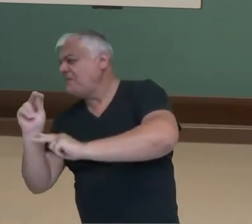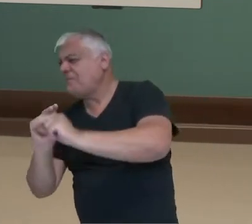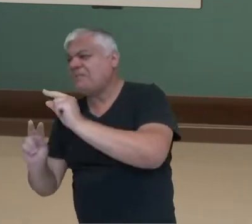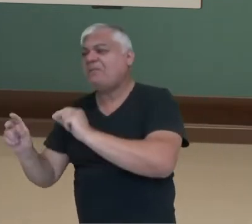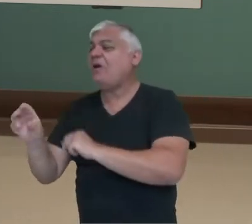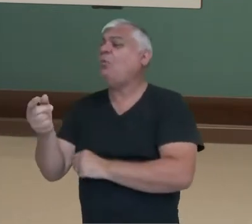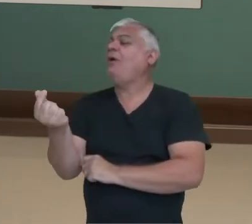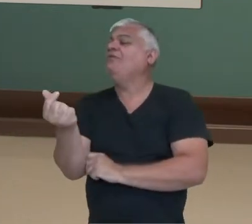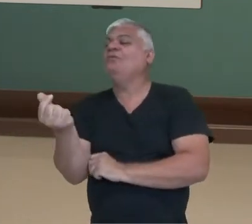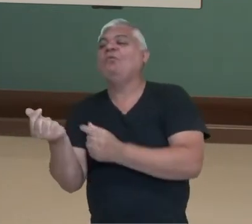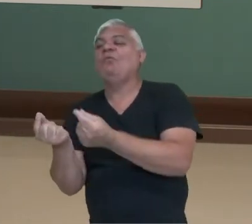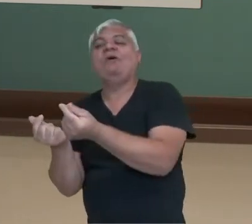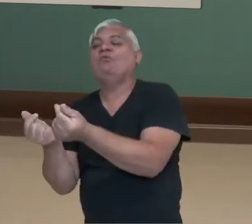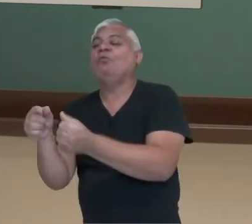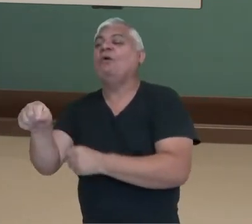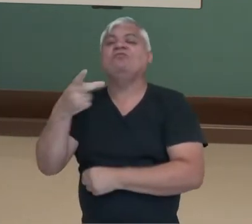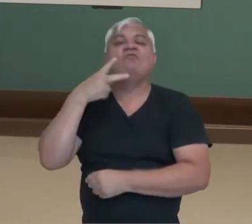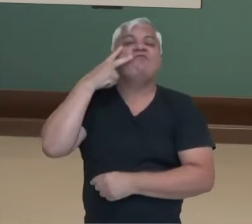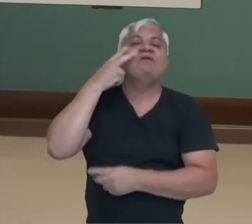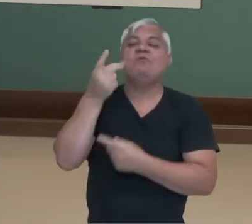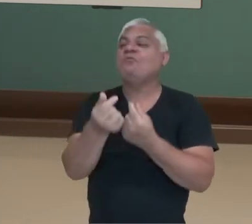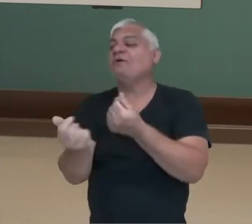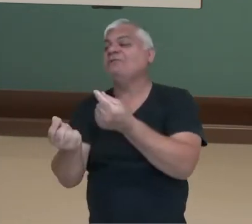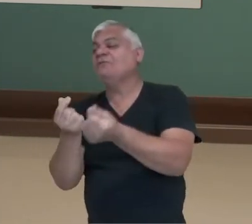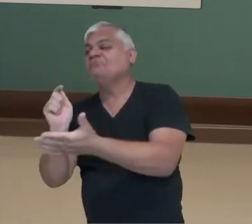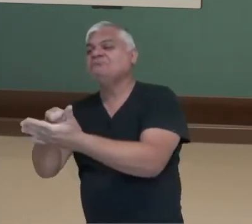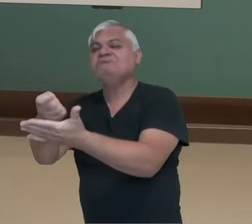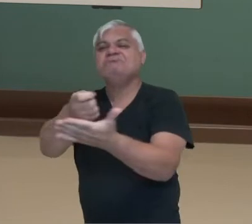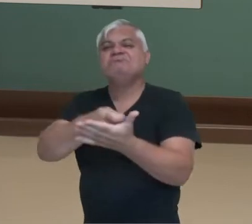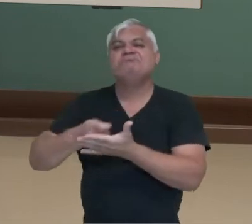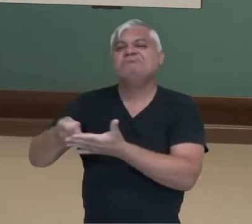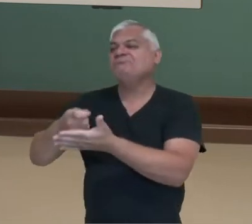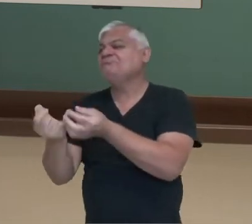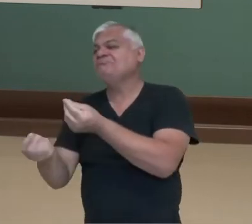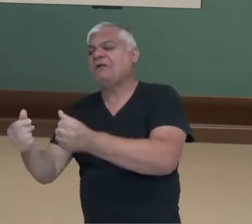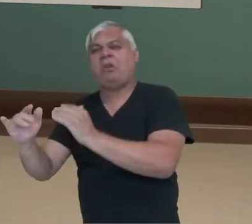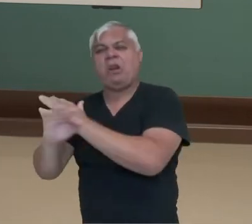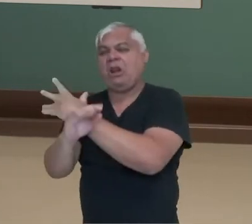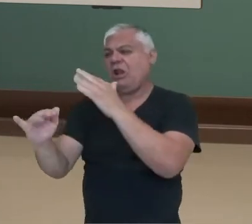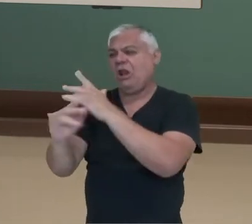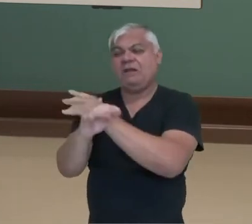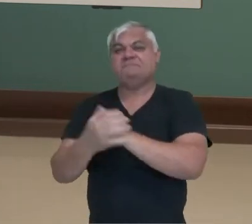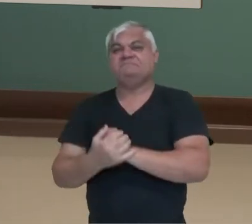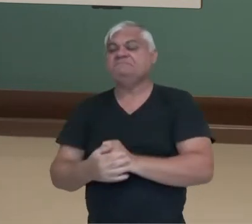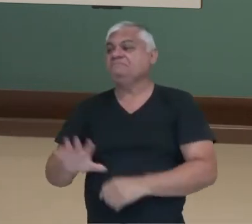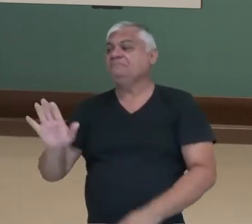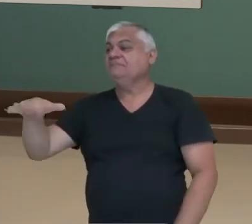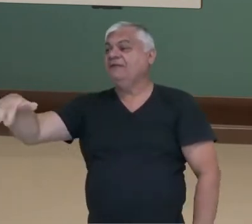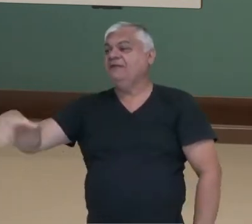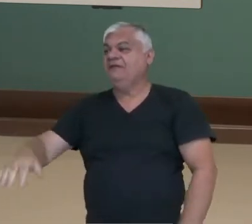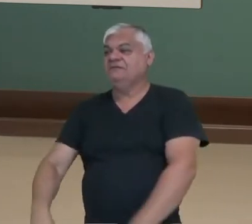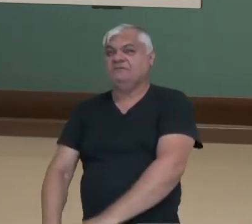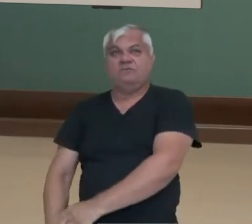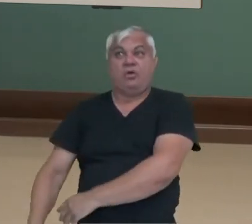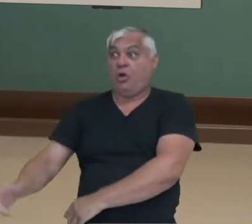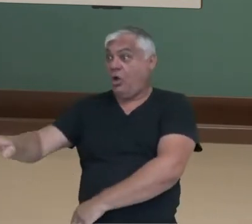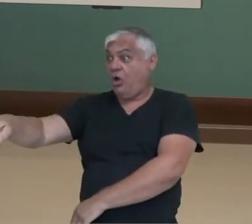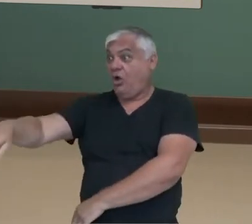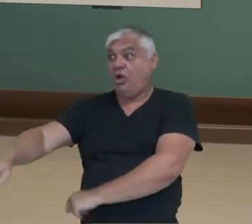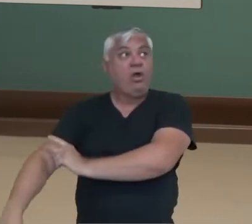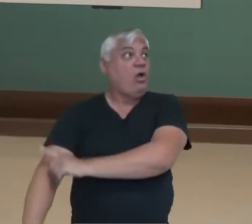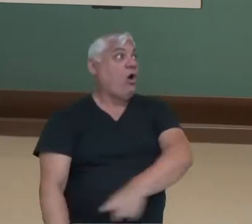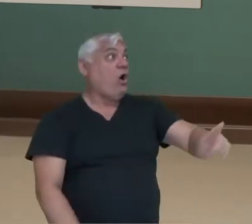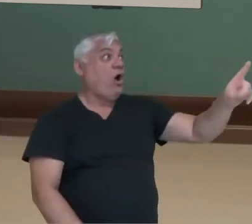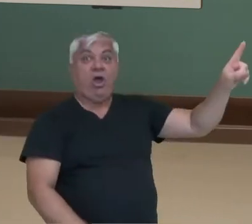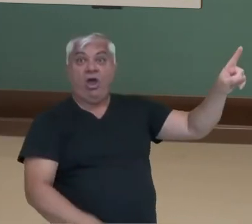aí o vinho, não sei o quê, o pessoal comprando no comércio, aquela movimentação toda. Diz que chegou o Xenofonte, olhem! É a